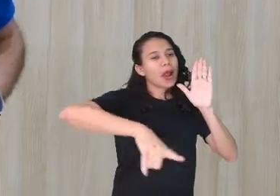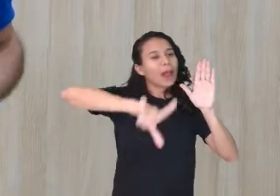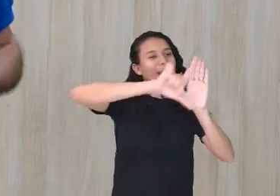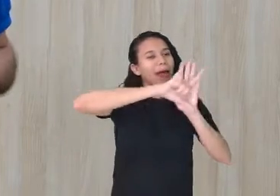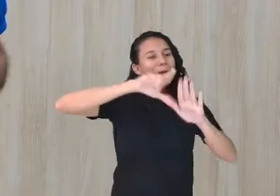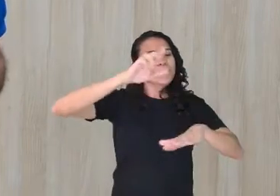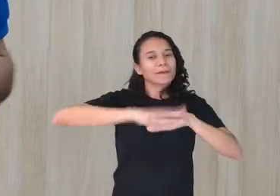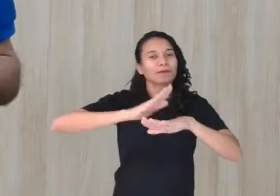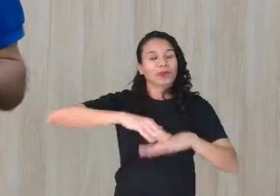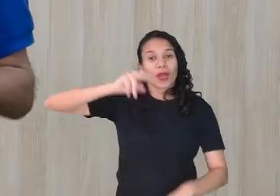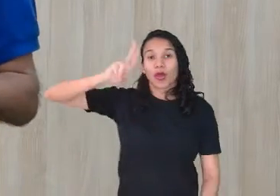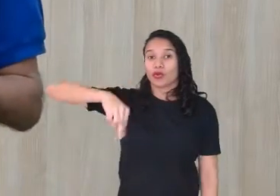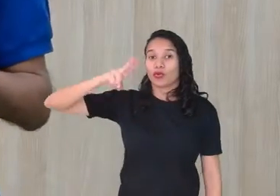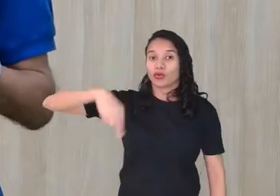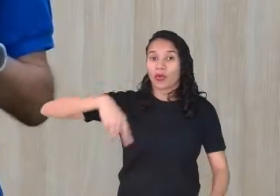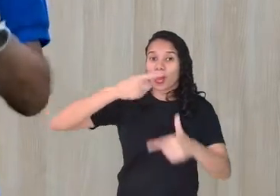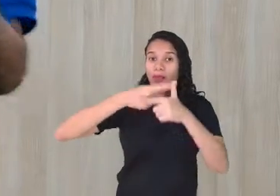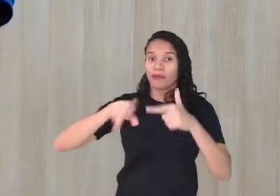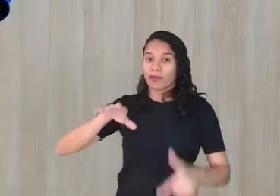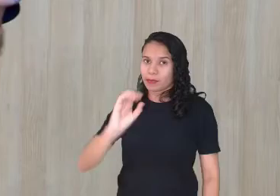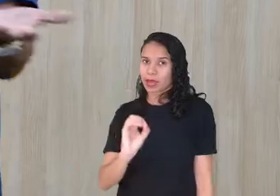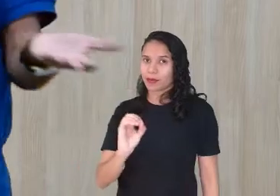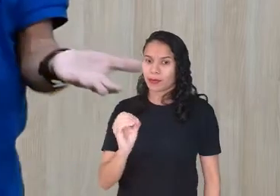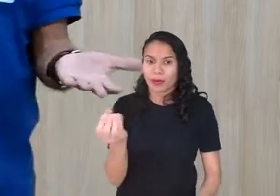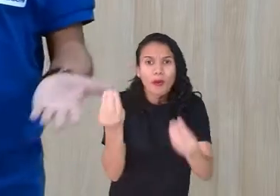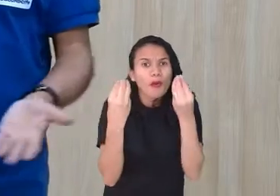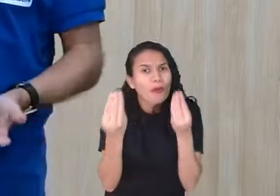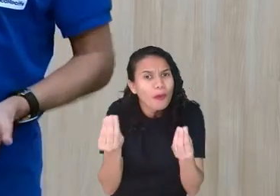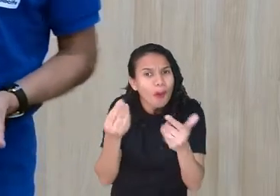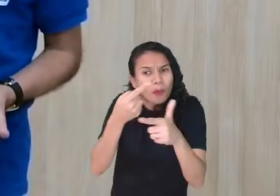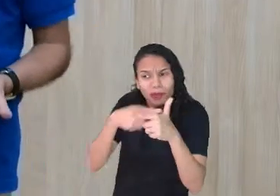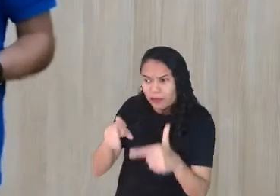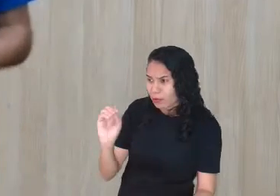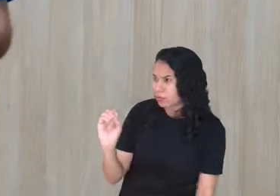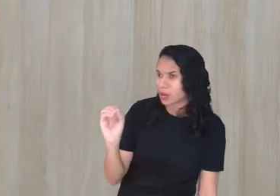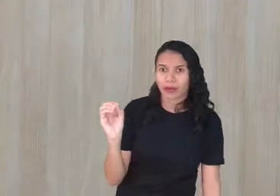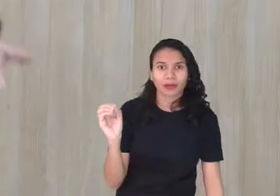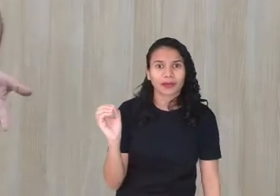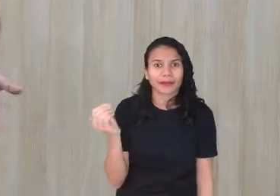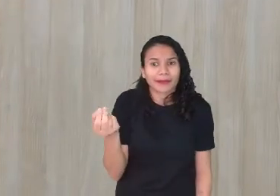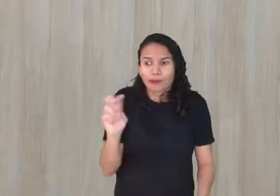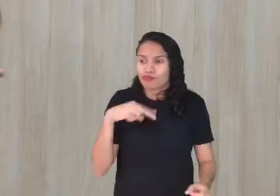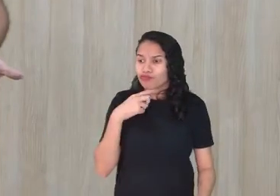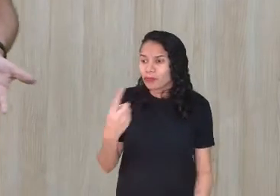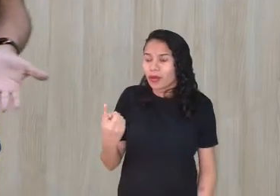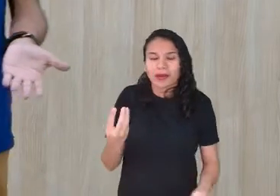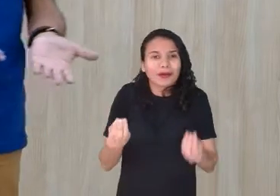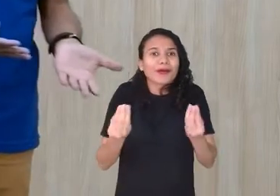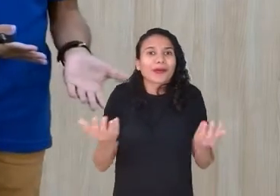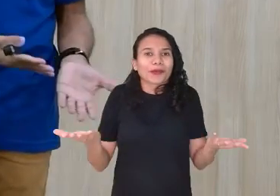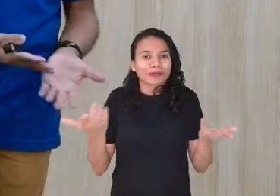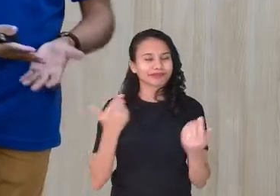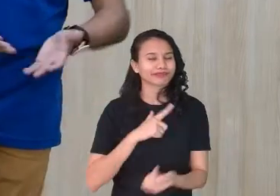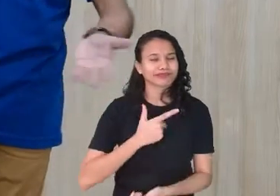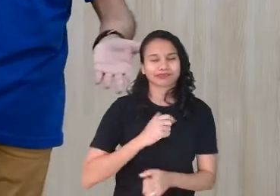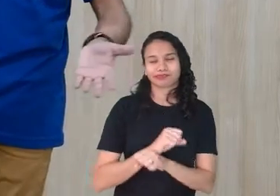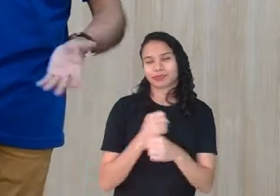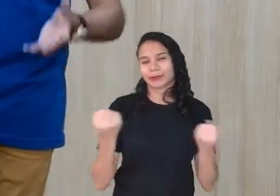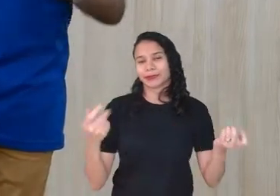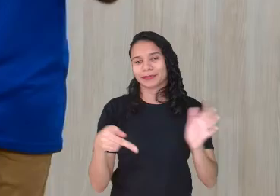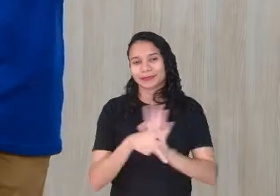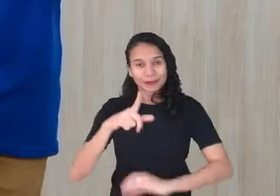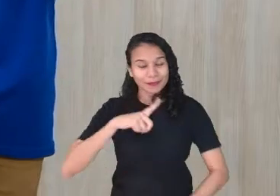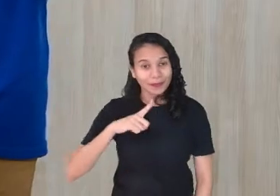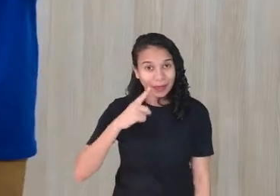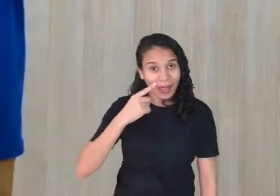matemática. Jamais dividirás por zero. Porque não tem como dividir por zero. Você vai dividir por zero? Dividir com ninguém? Não tem como, né? Não dá para dividir com ninguém.